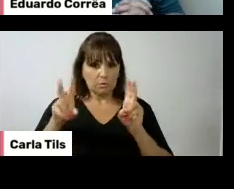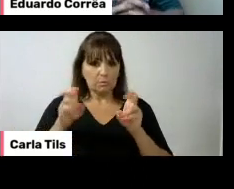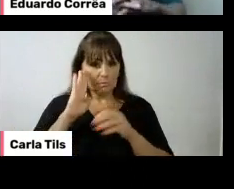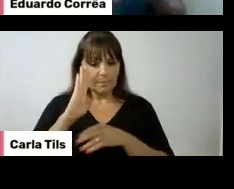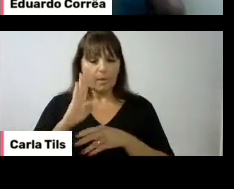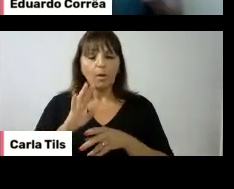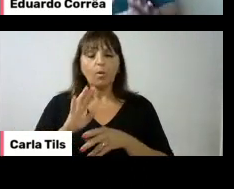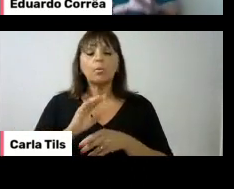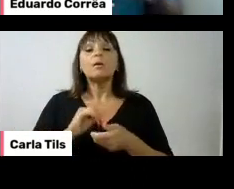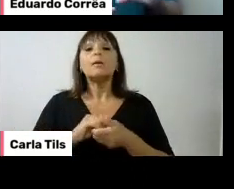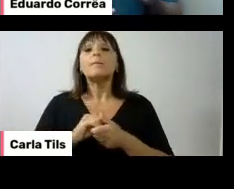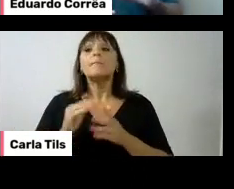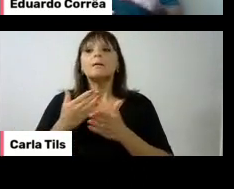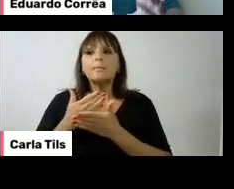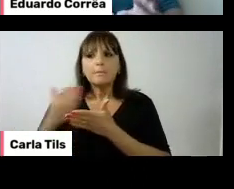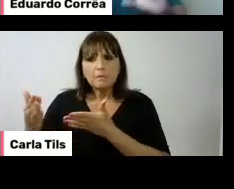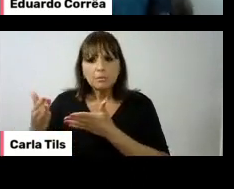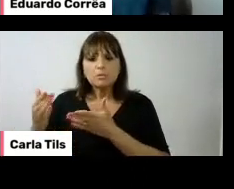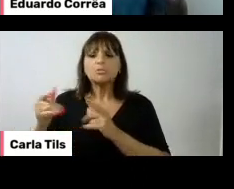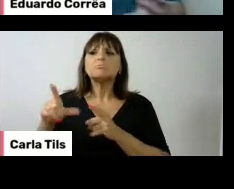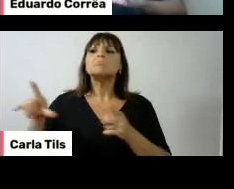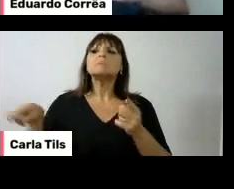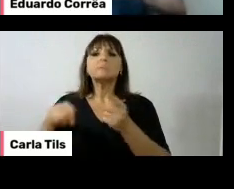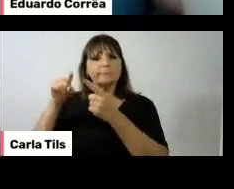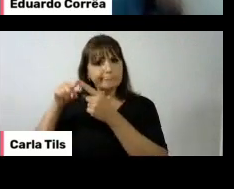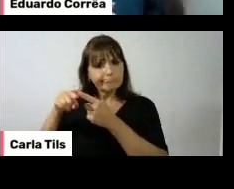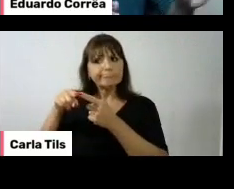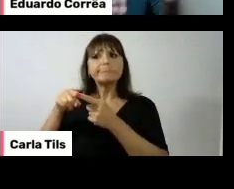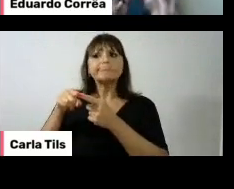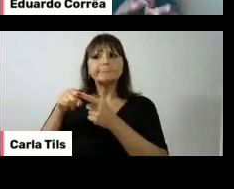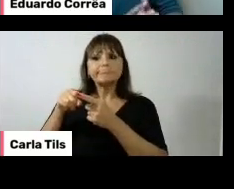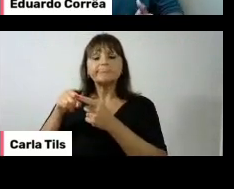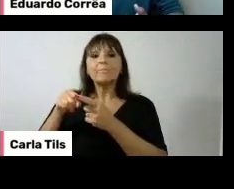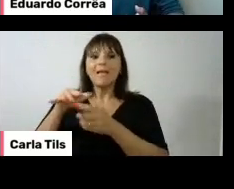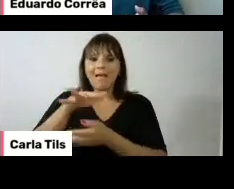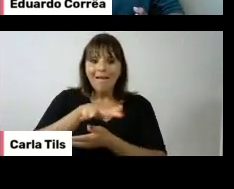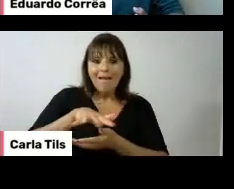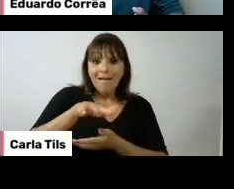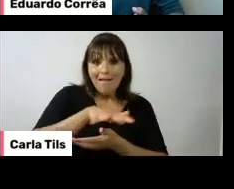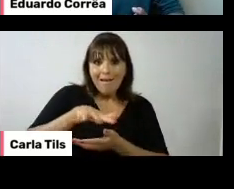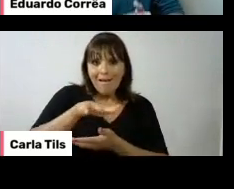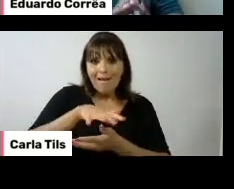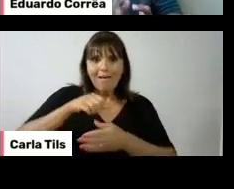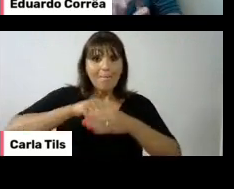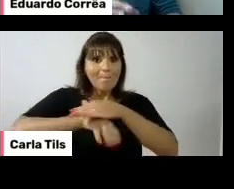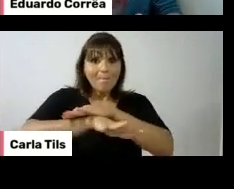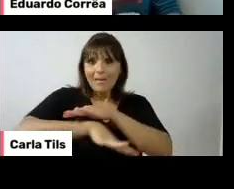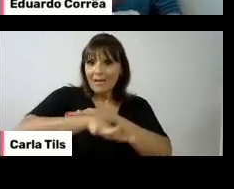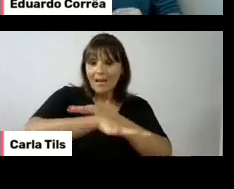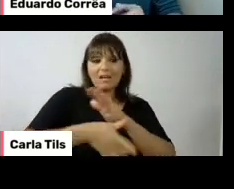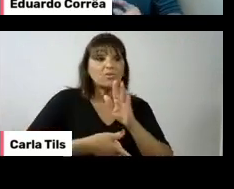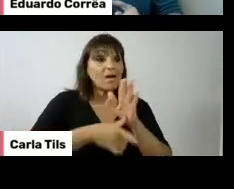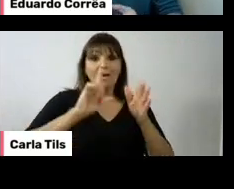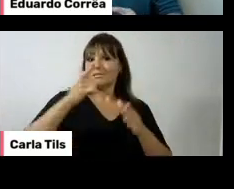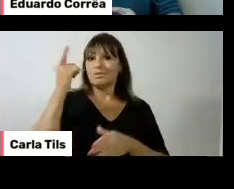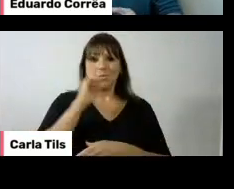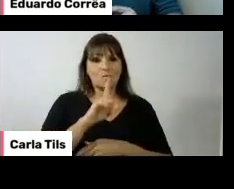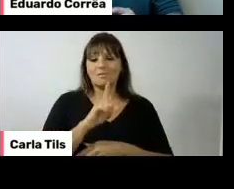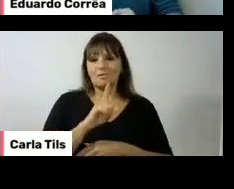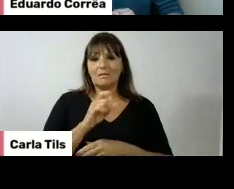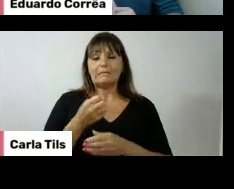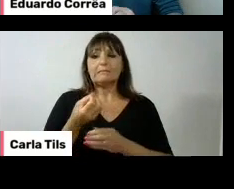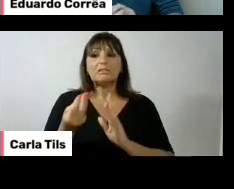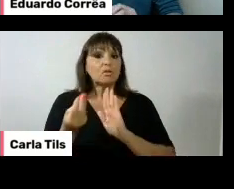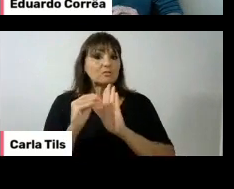assim: eu estou atingindo também uma parcela de mercado que antes eu não atingia. Porque a partir do momento que nós não implementamos